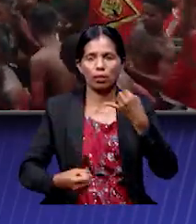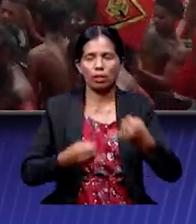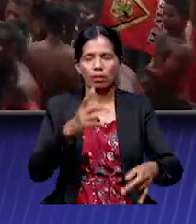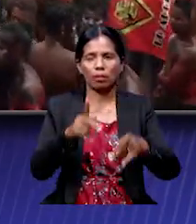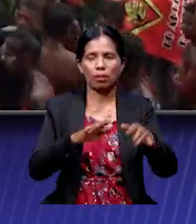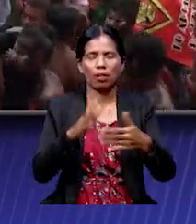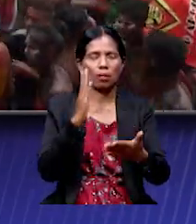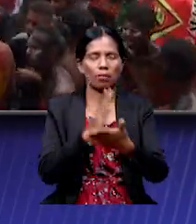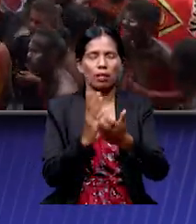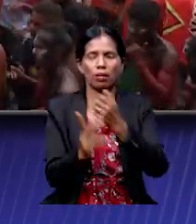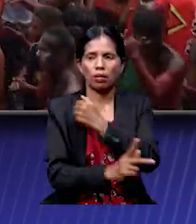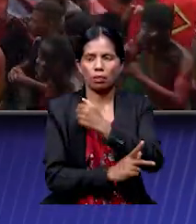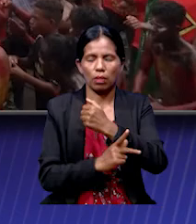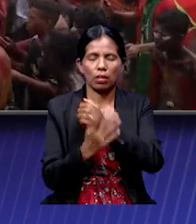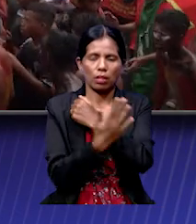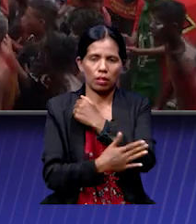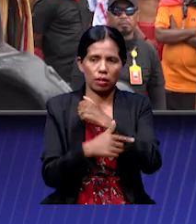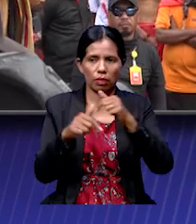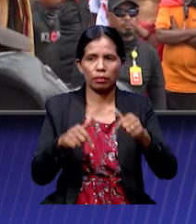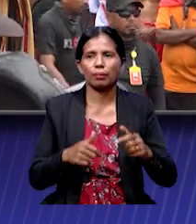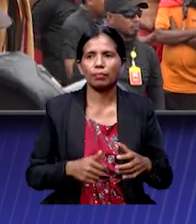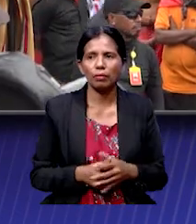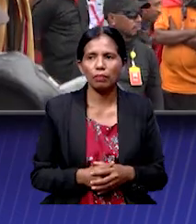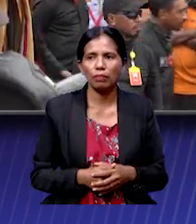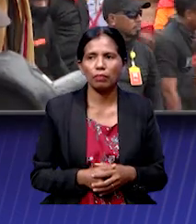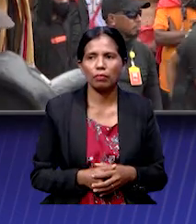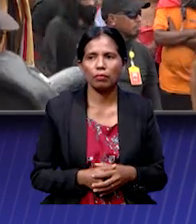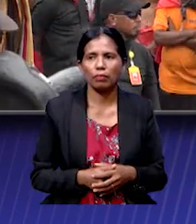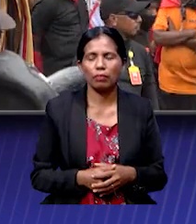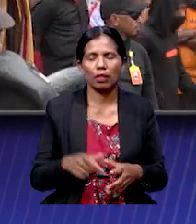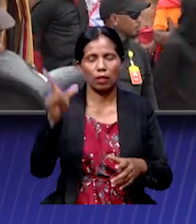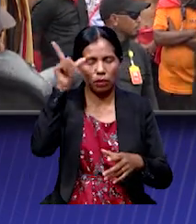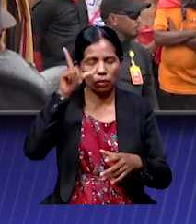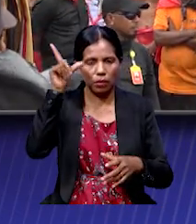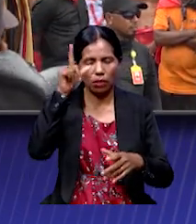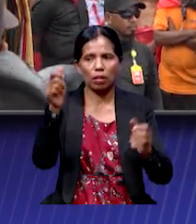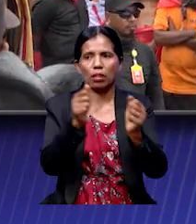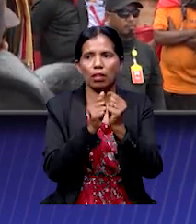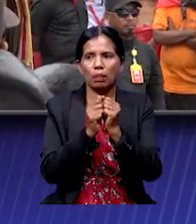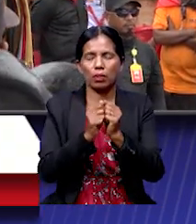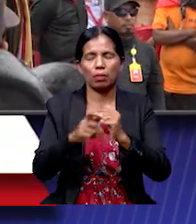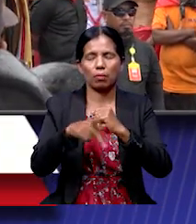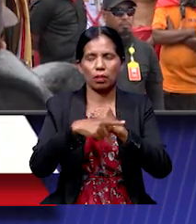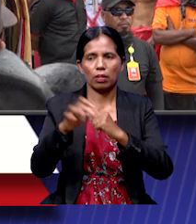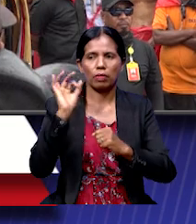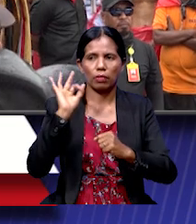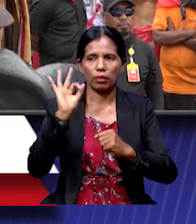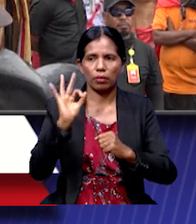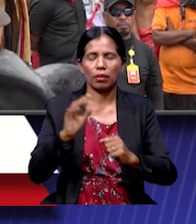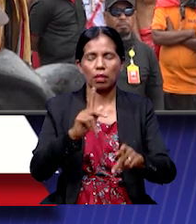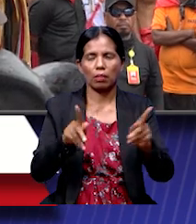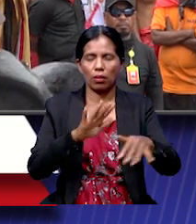combate a corrupção e nação nem. O ONU, a muito com Fretilin ou aliado que